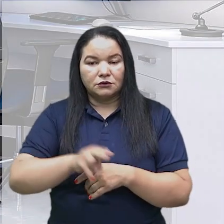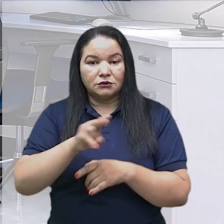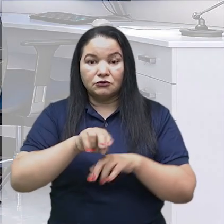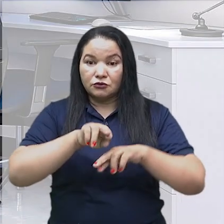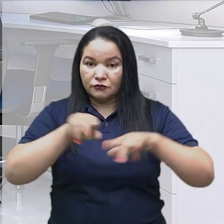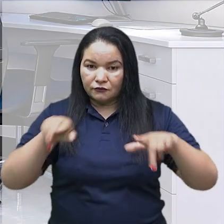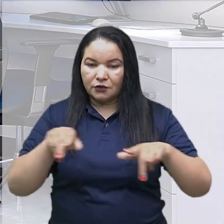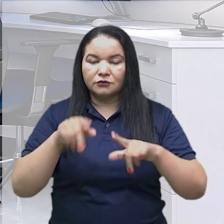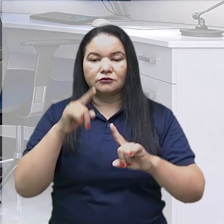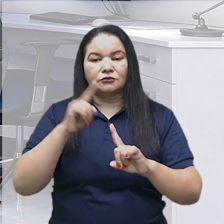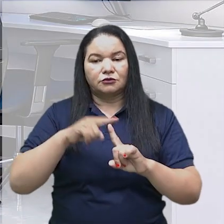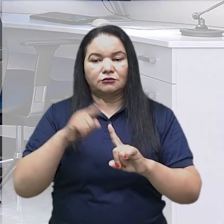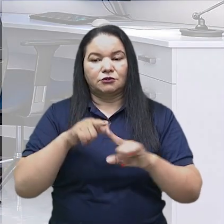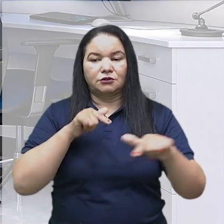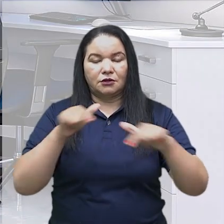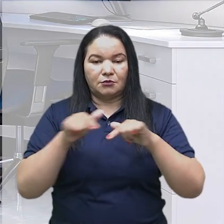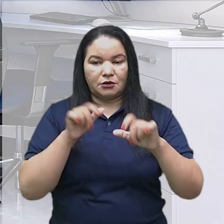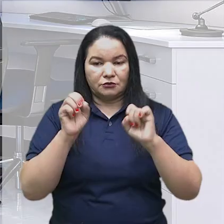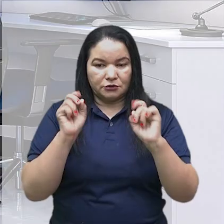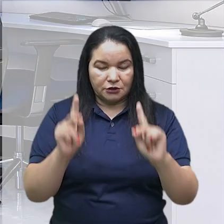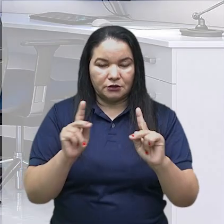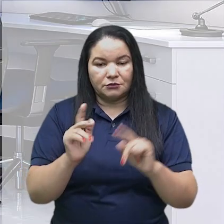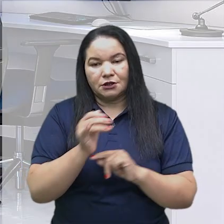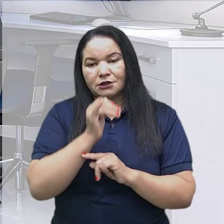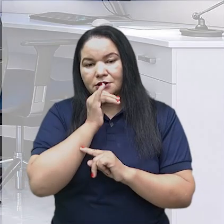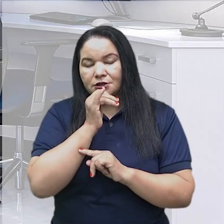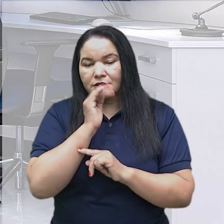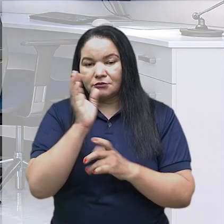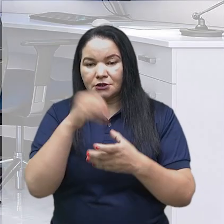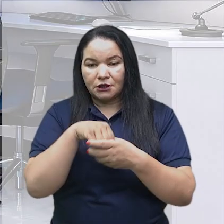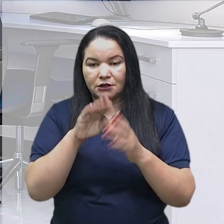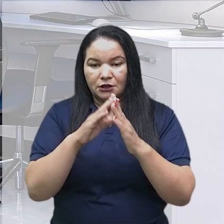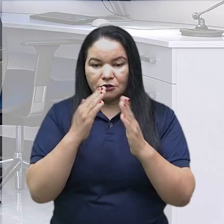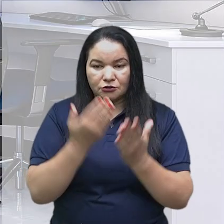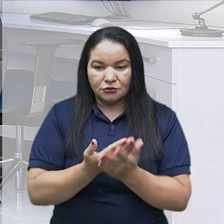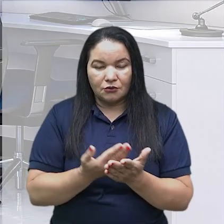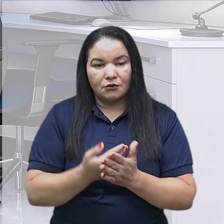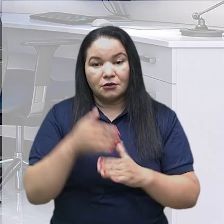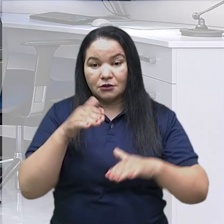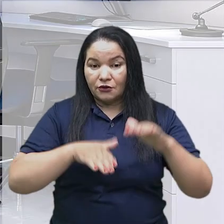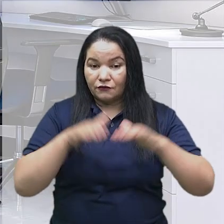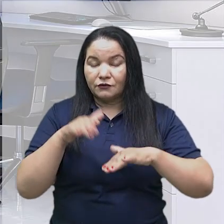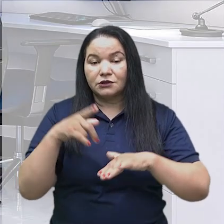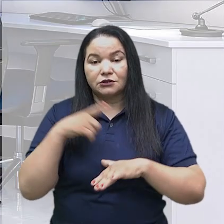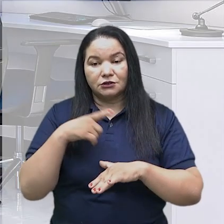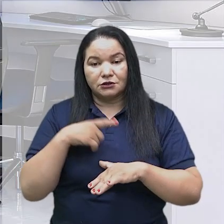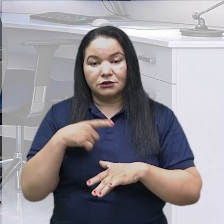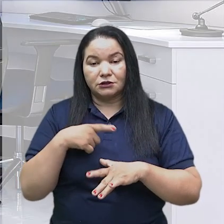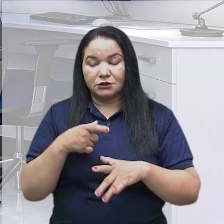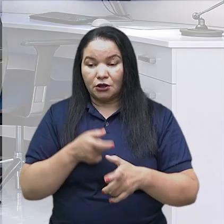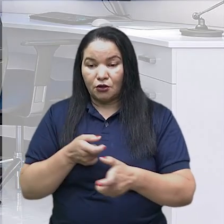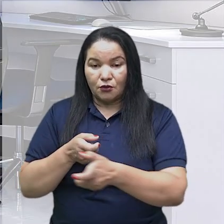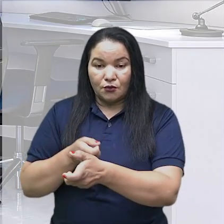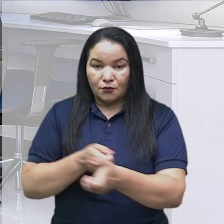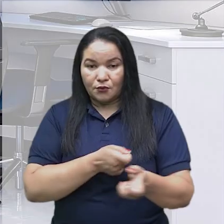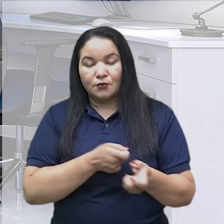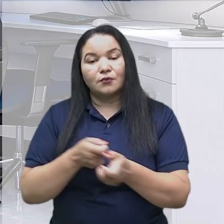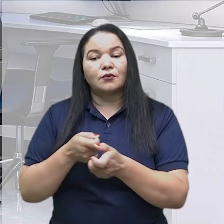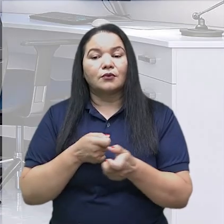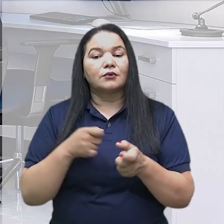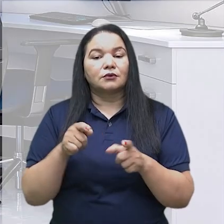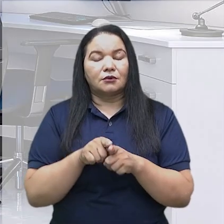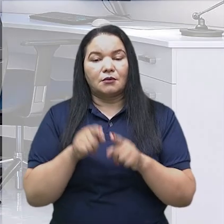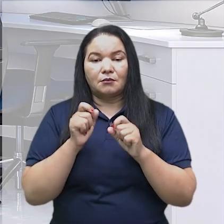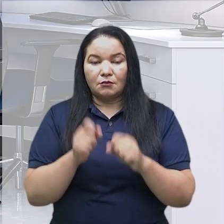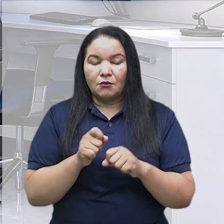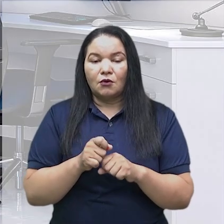outros ramos, né? Por exemplo, na sua escola, né? Quem sabe aí tem um extintor de incêndio, né? Esse extintor de incêndio é um